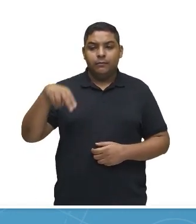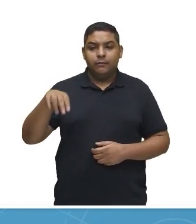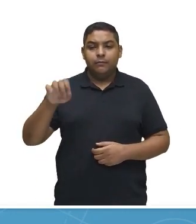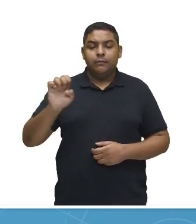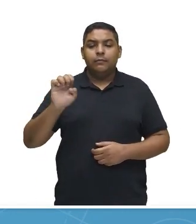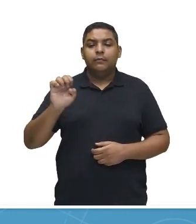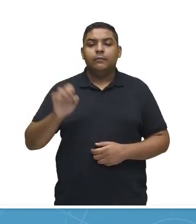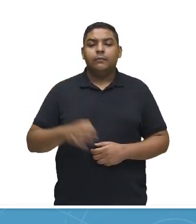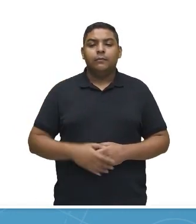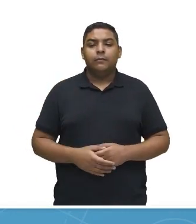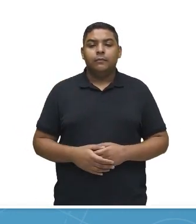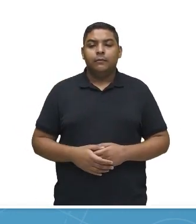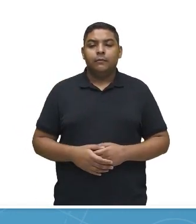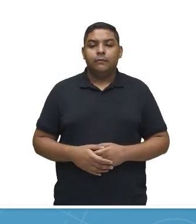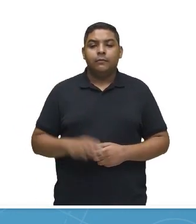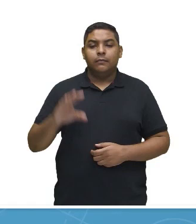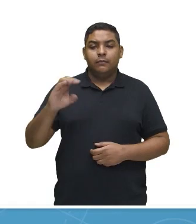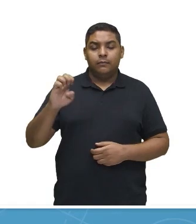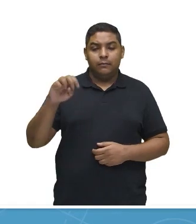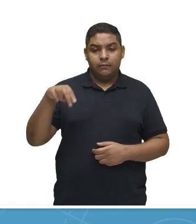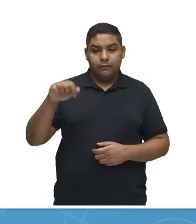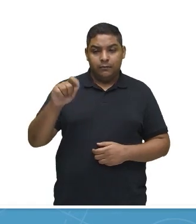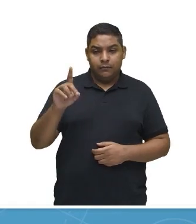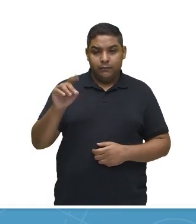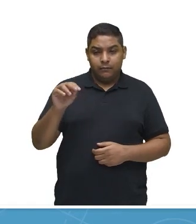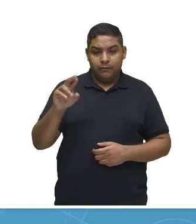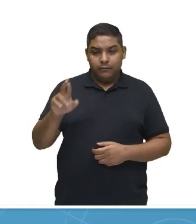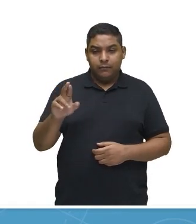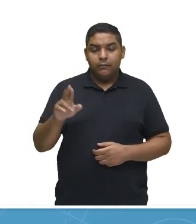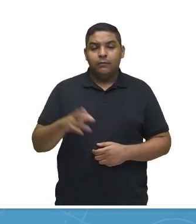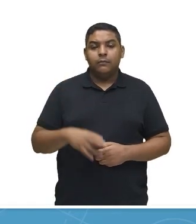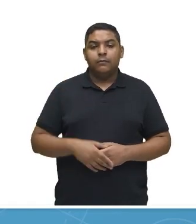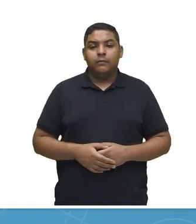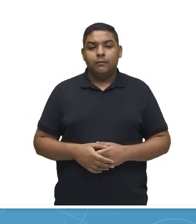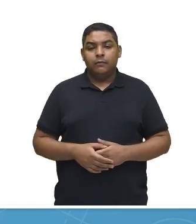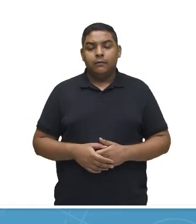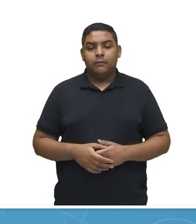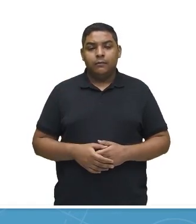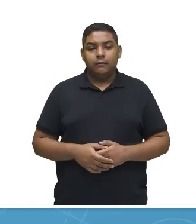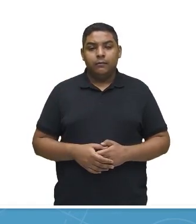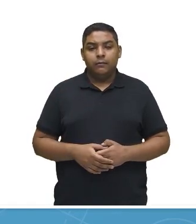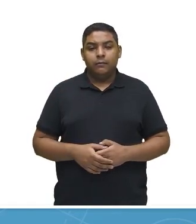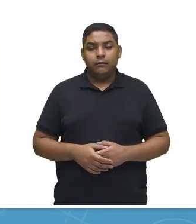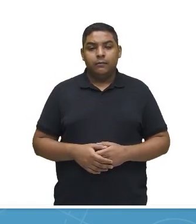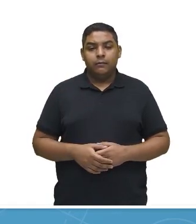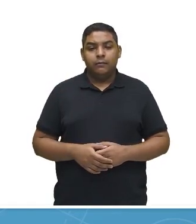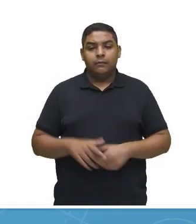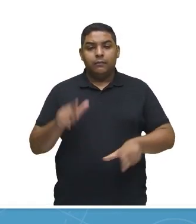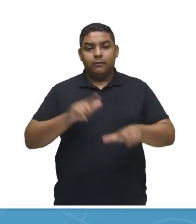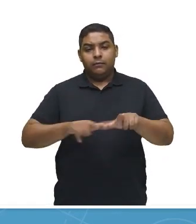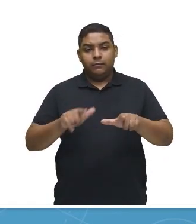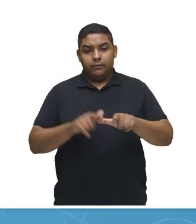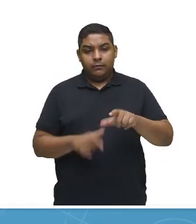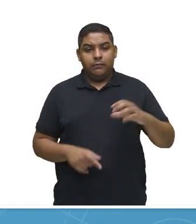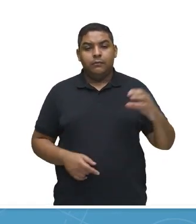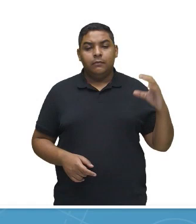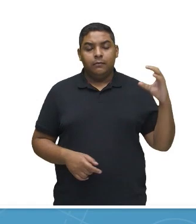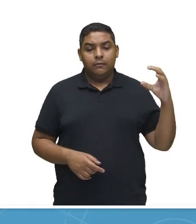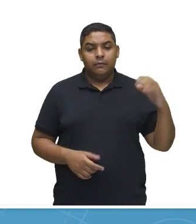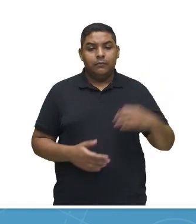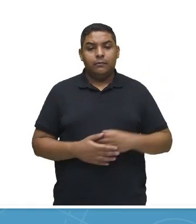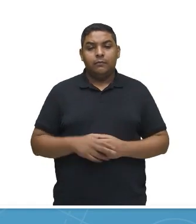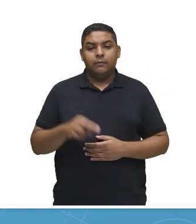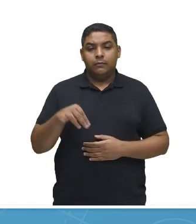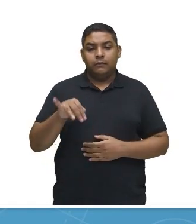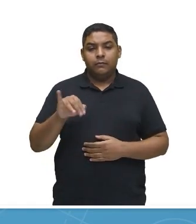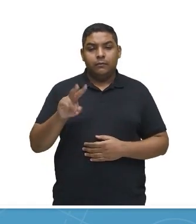Estadual Senador Antôvila Mourão Vieira colocou letra C. A Nívia colocou letra C.